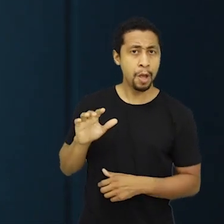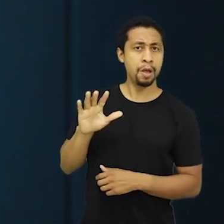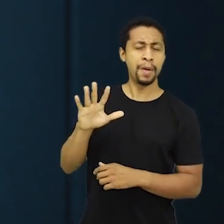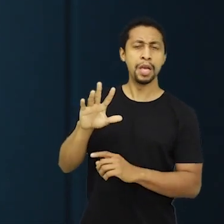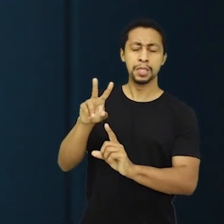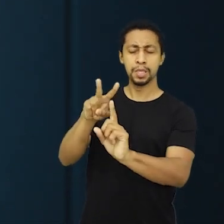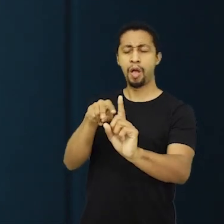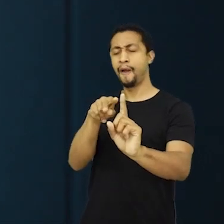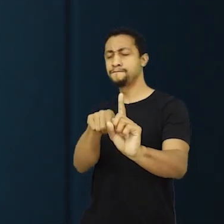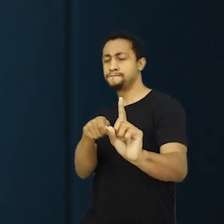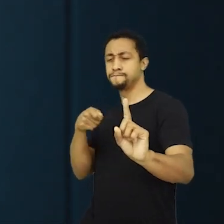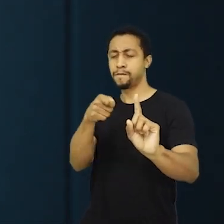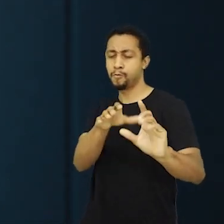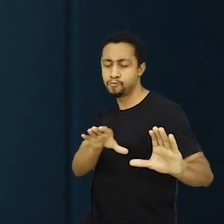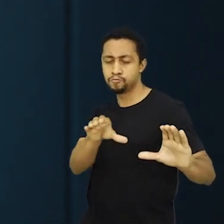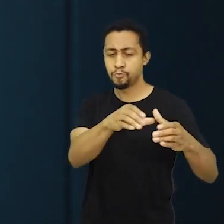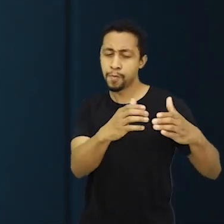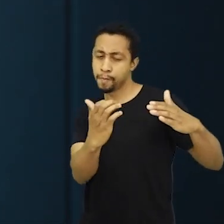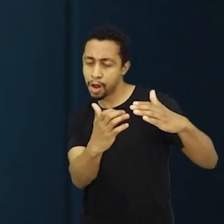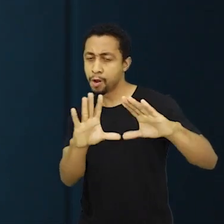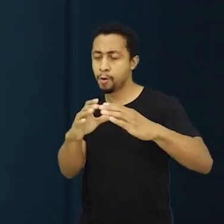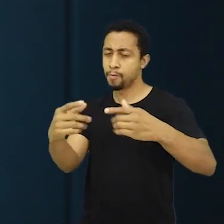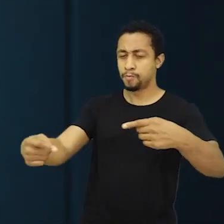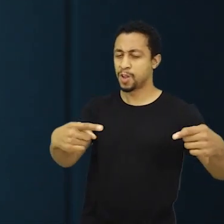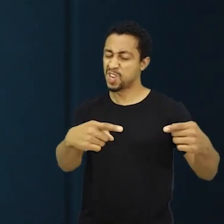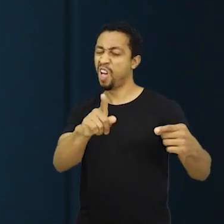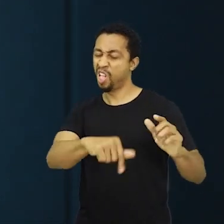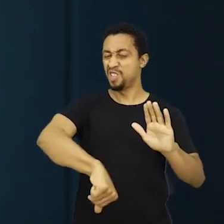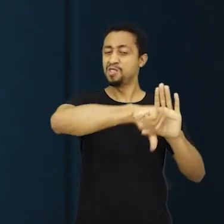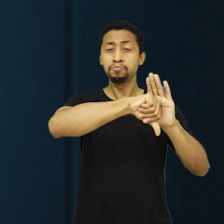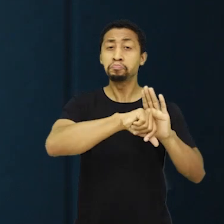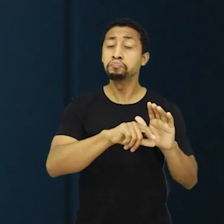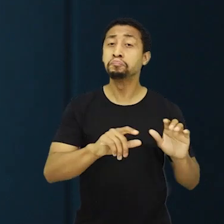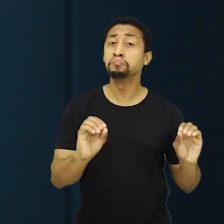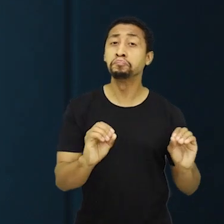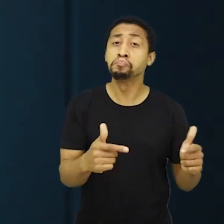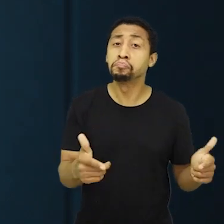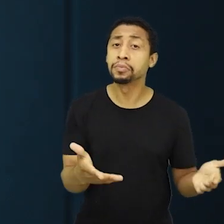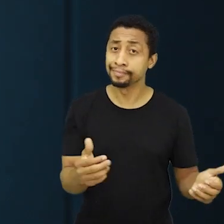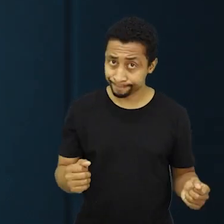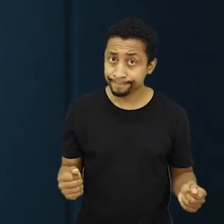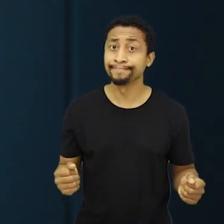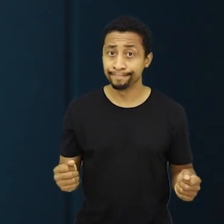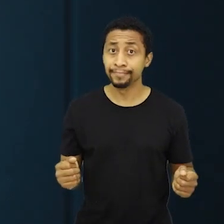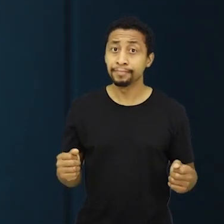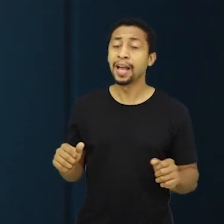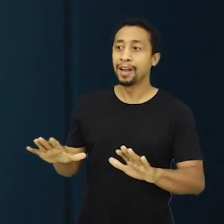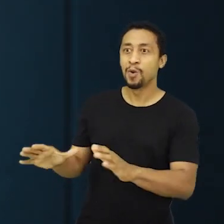possa estigmatizar um grupo e uma classe, né? E essa estigmatização, ela tem uma